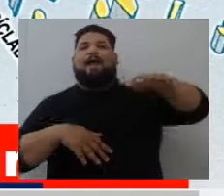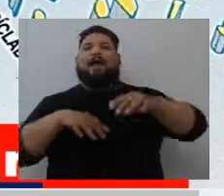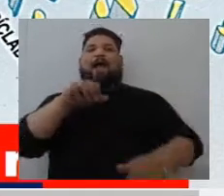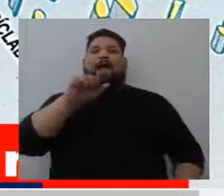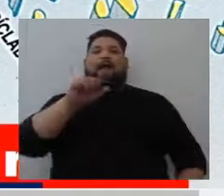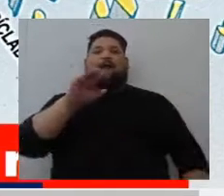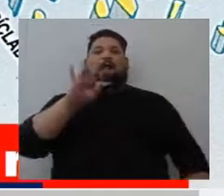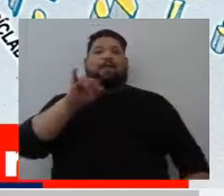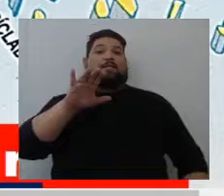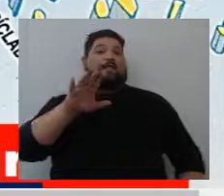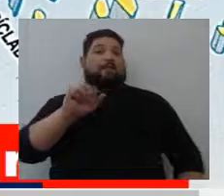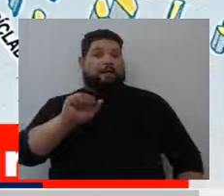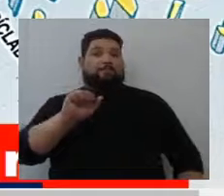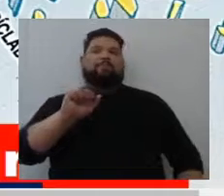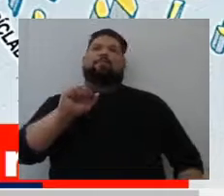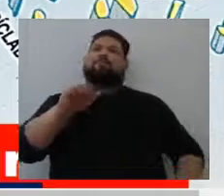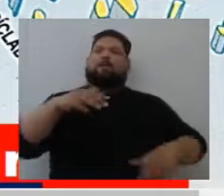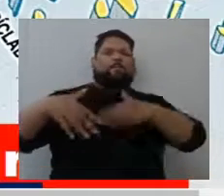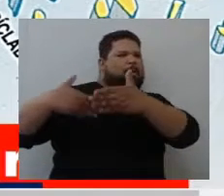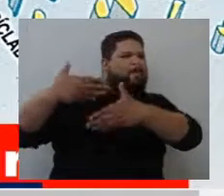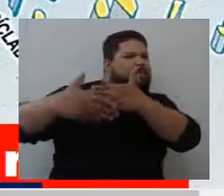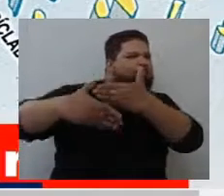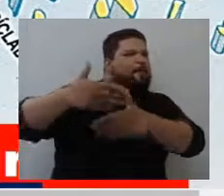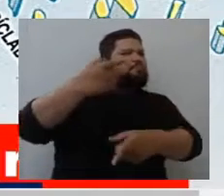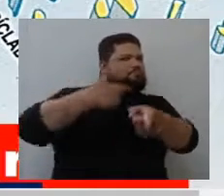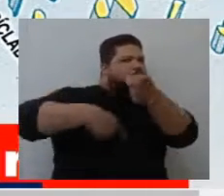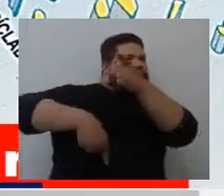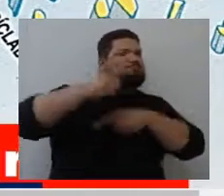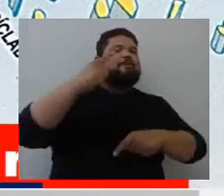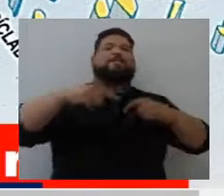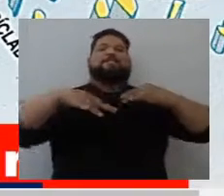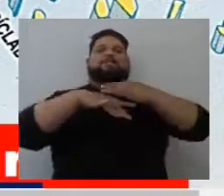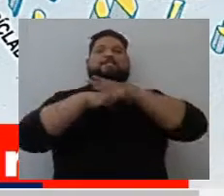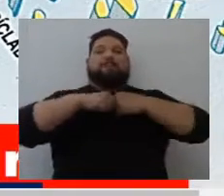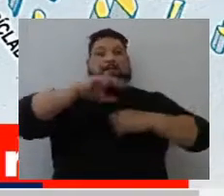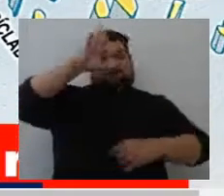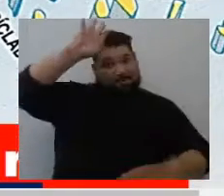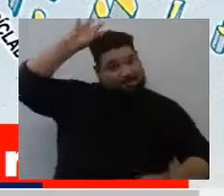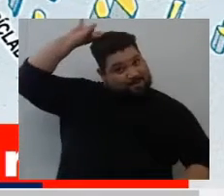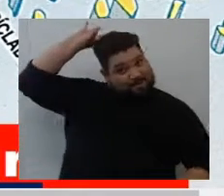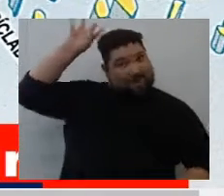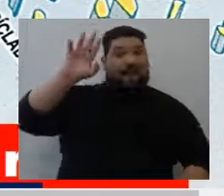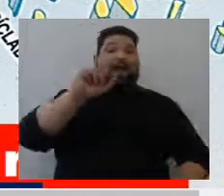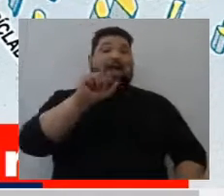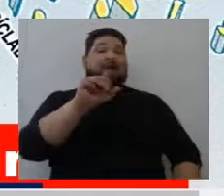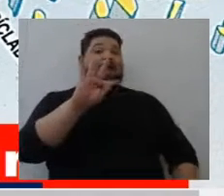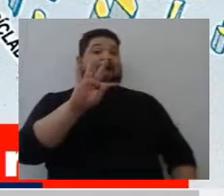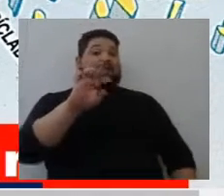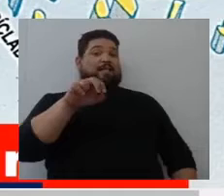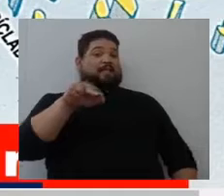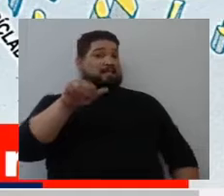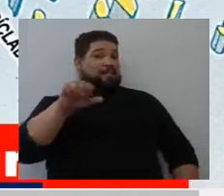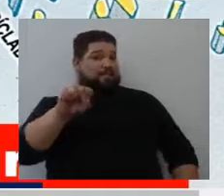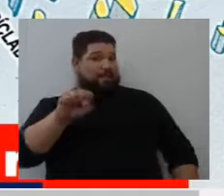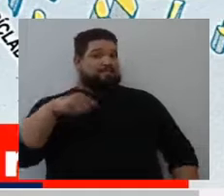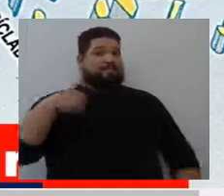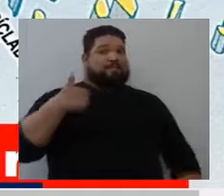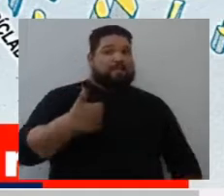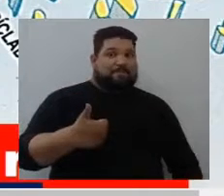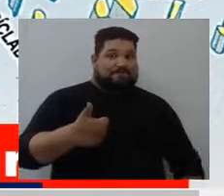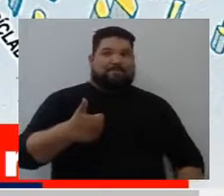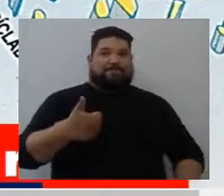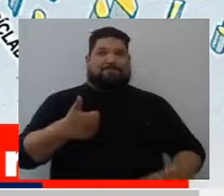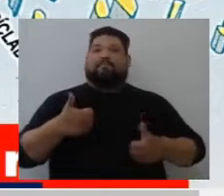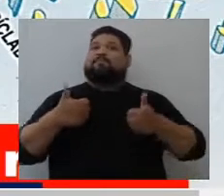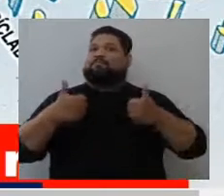tarde vai se desenvolver também a cidade de Atenas. Tranquilo? Massa!